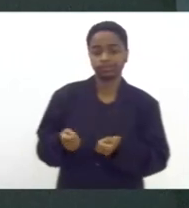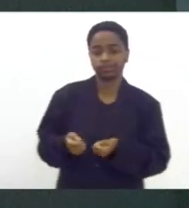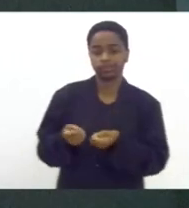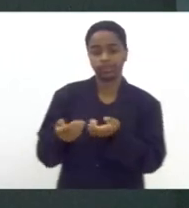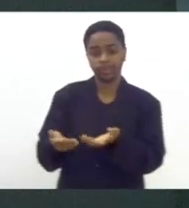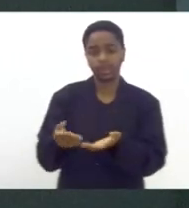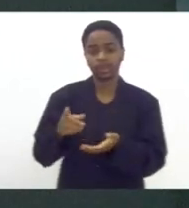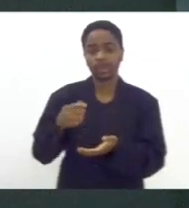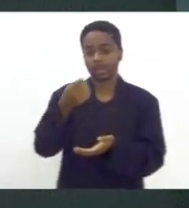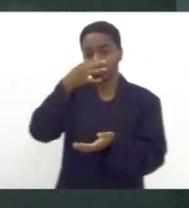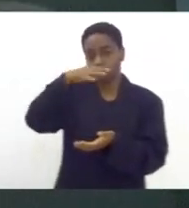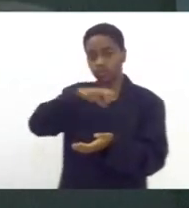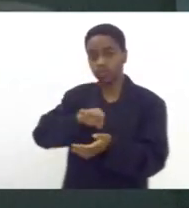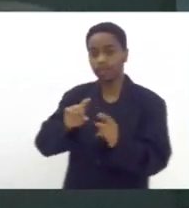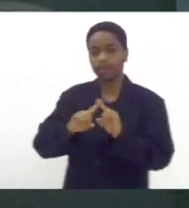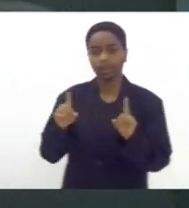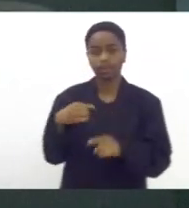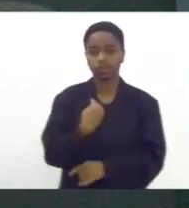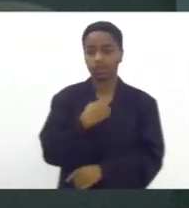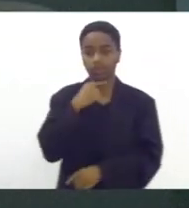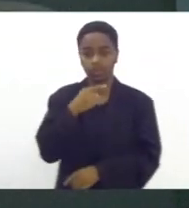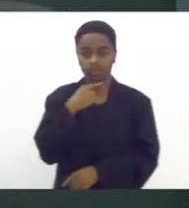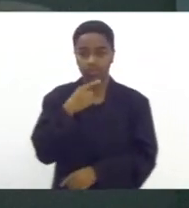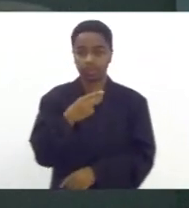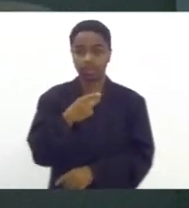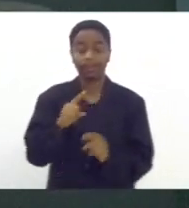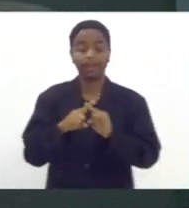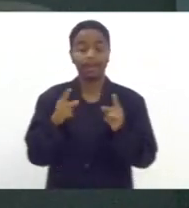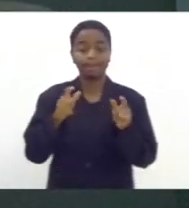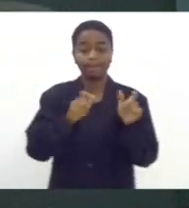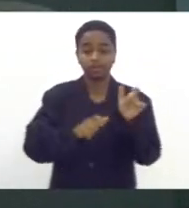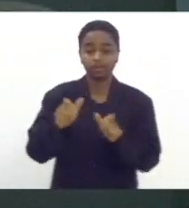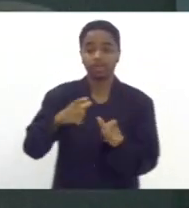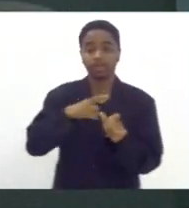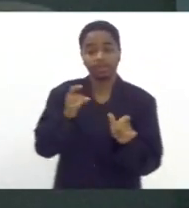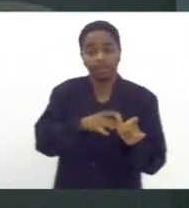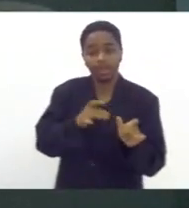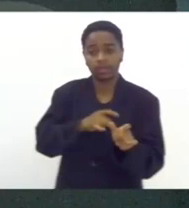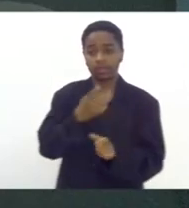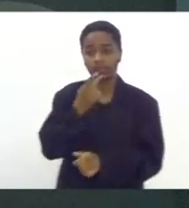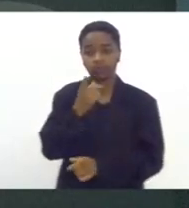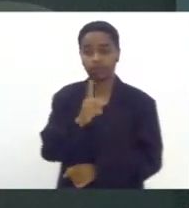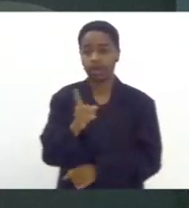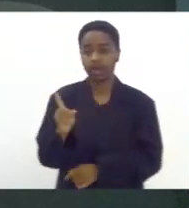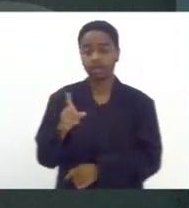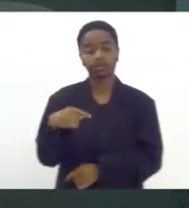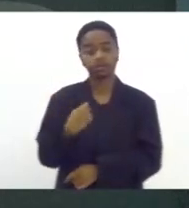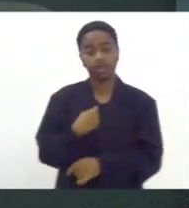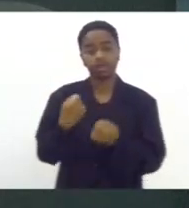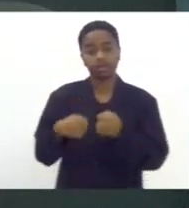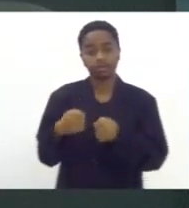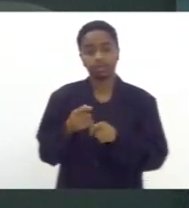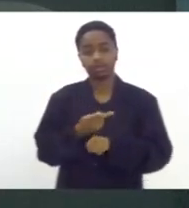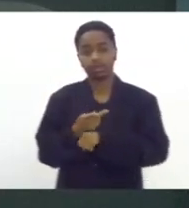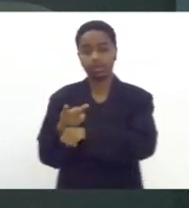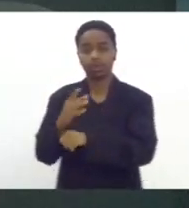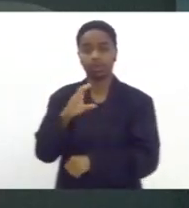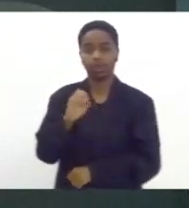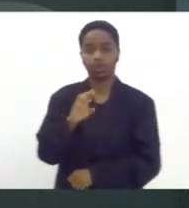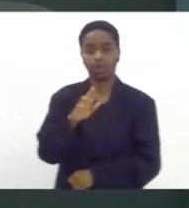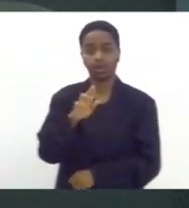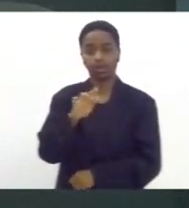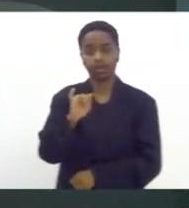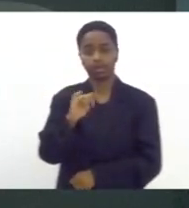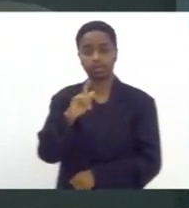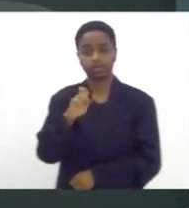e a gente não consegue e acabou é isso gente só que as pessoas têm medo as pessoas não falam entendeu vamos atrás do corregedor vamos vamos